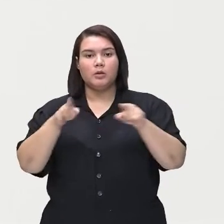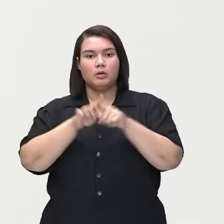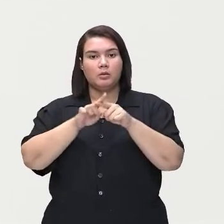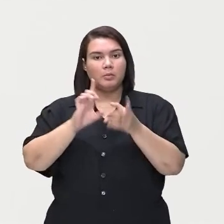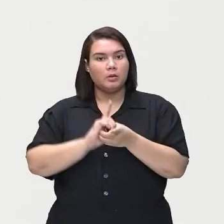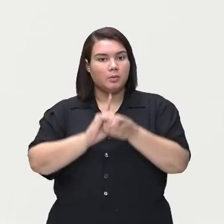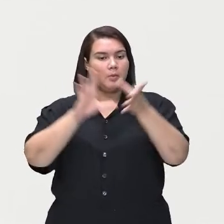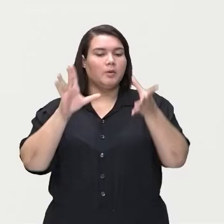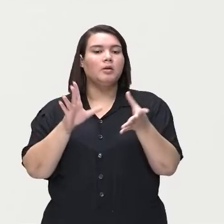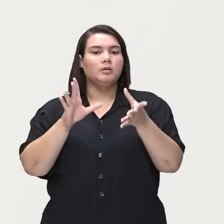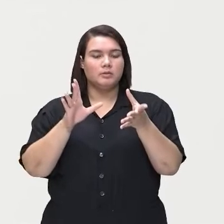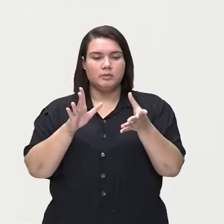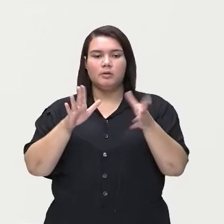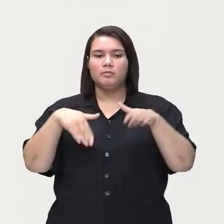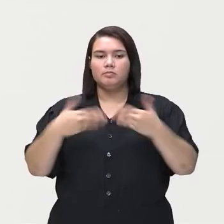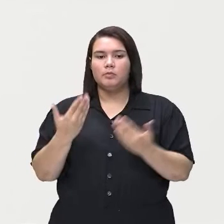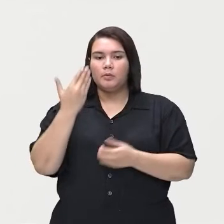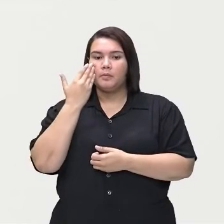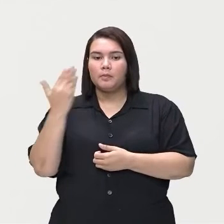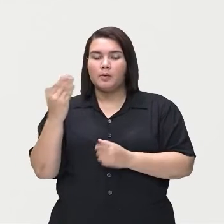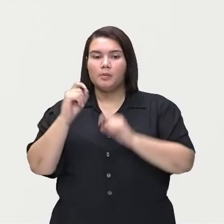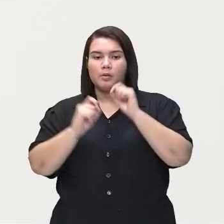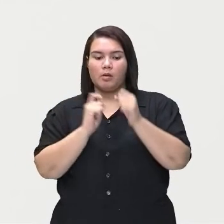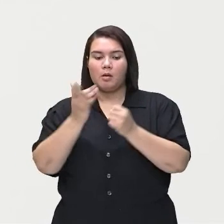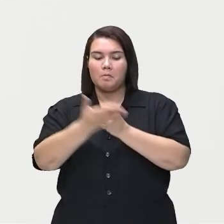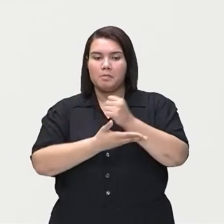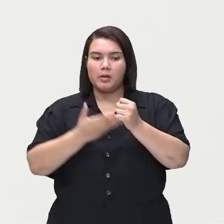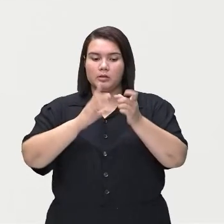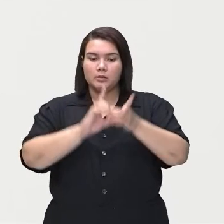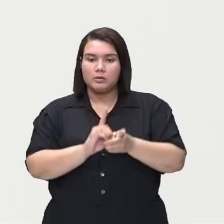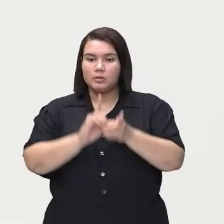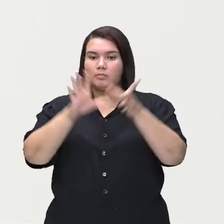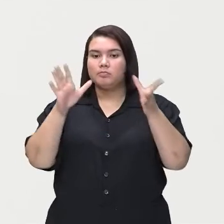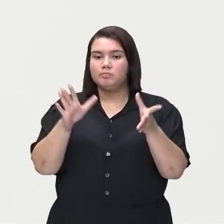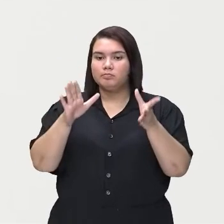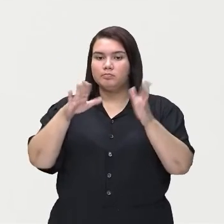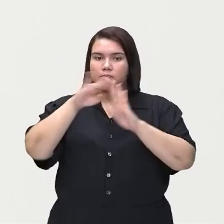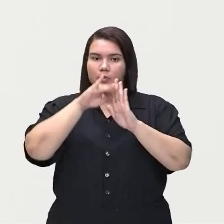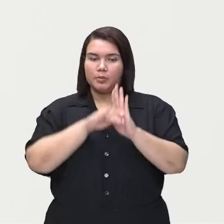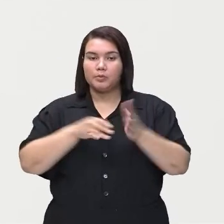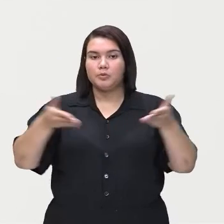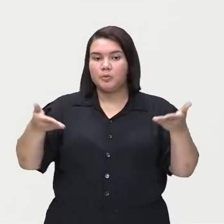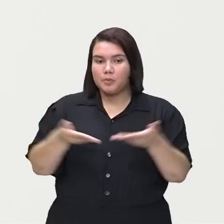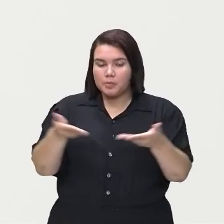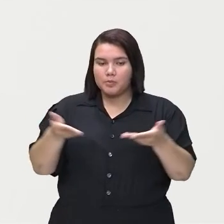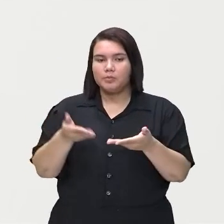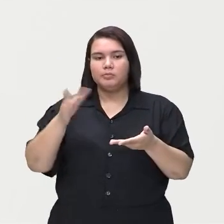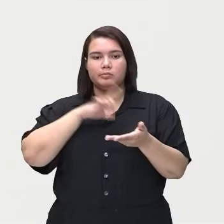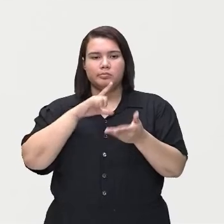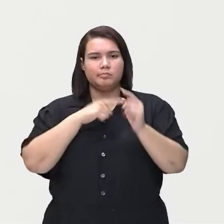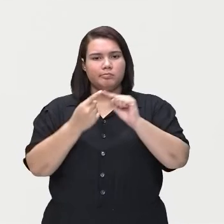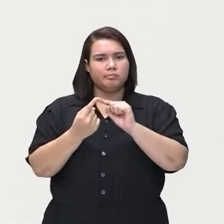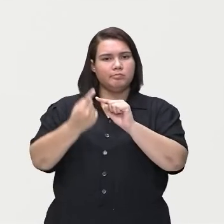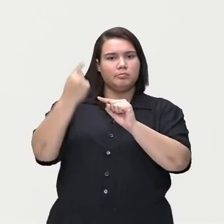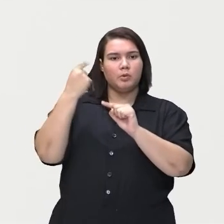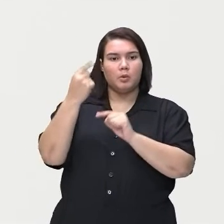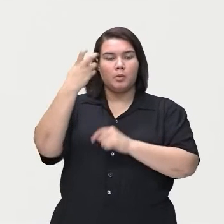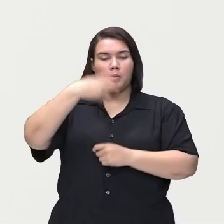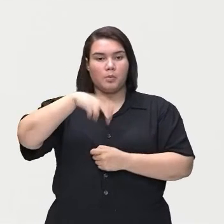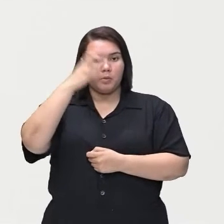democracia moderna. Vejam só, a base da democracia moderna que nós temos hoje está lá na